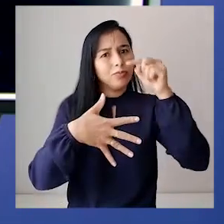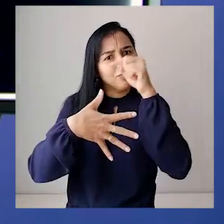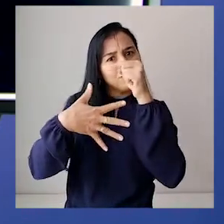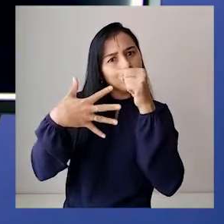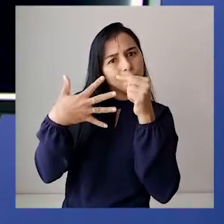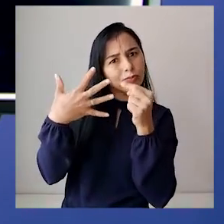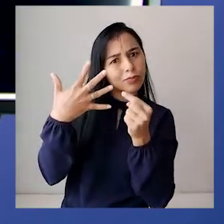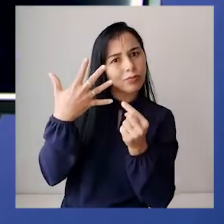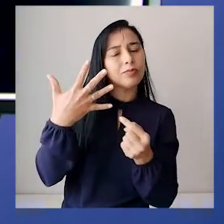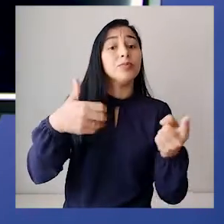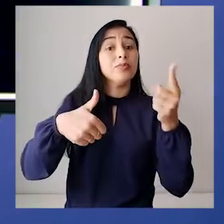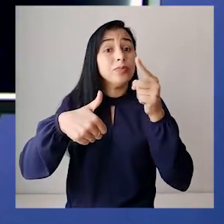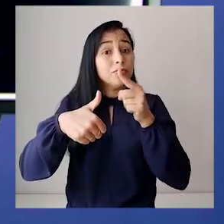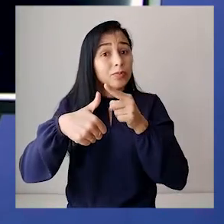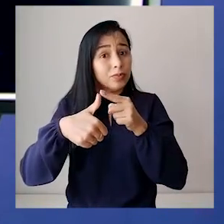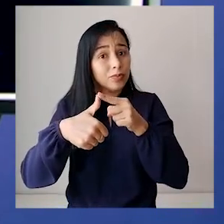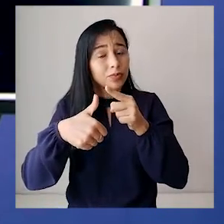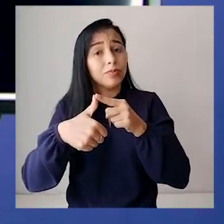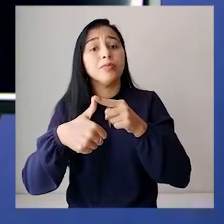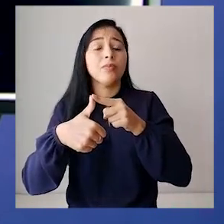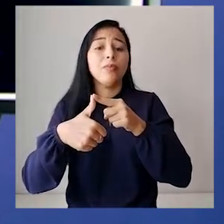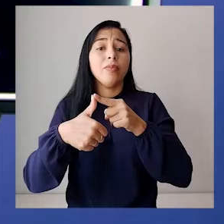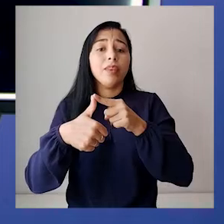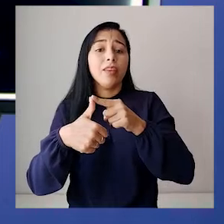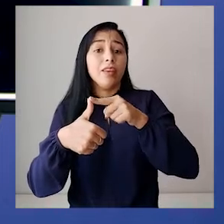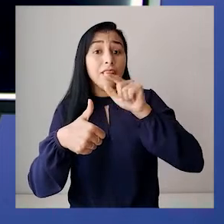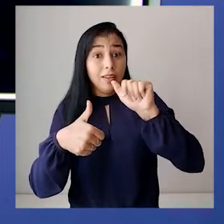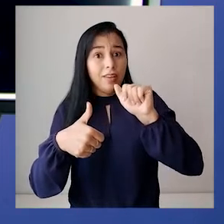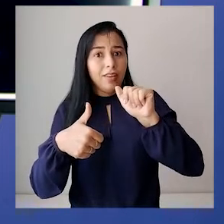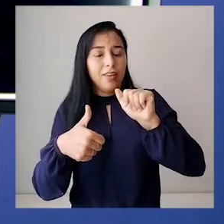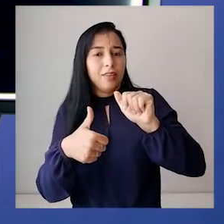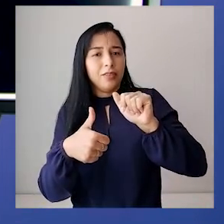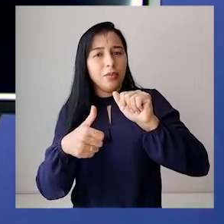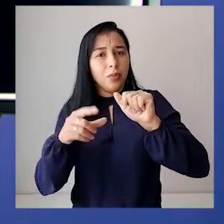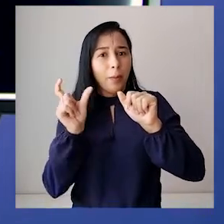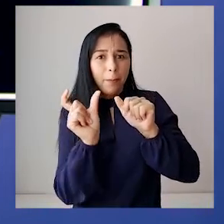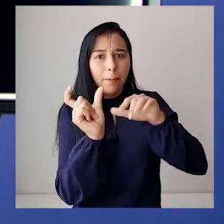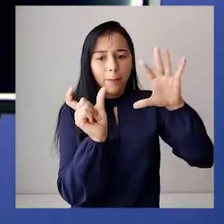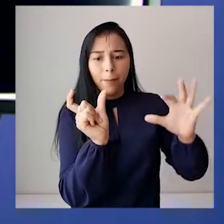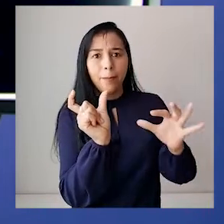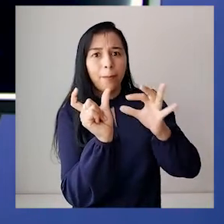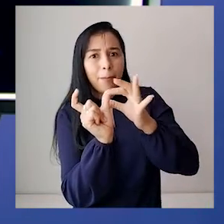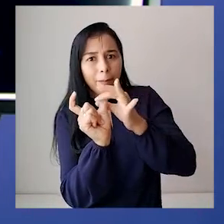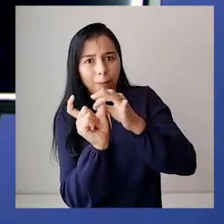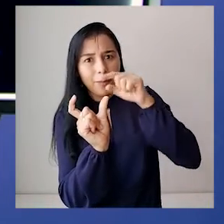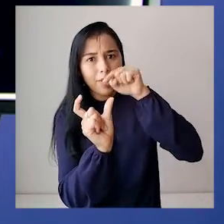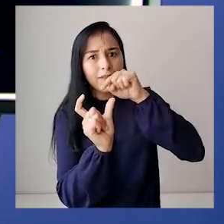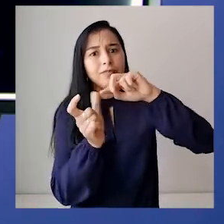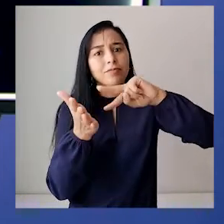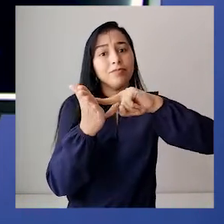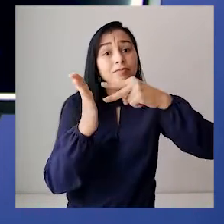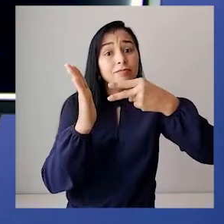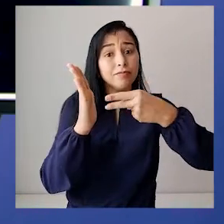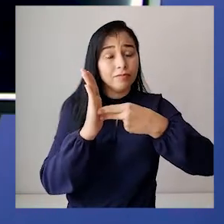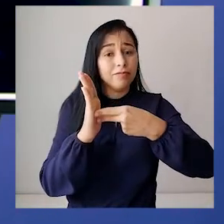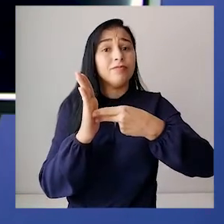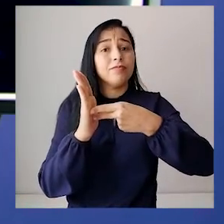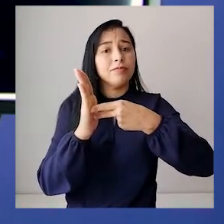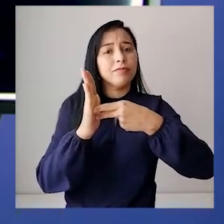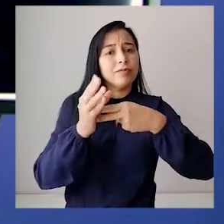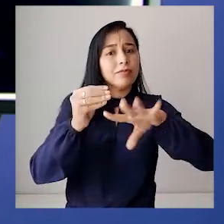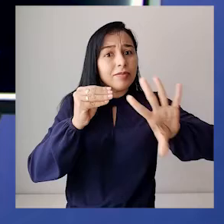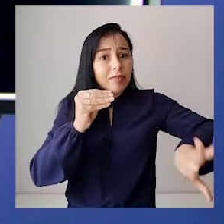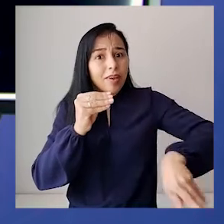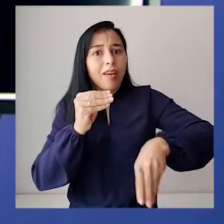5 tipos, tá certo? Vai haver conectivos, vai haver síndetos que trazem para a oração